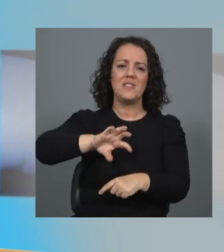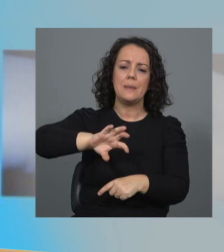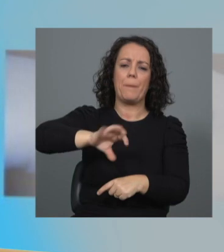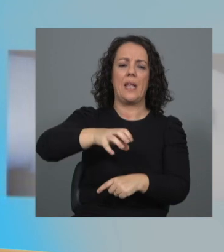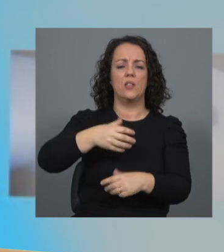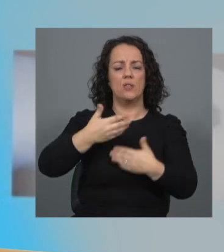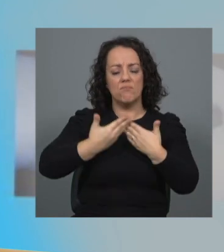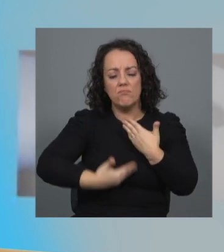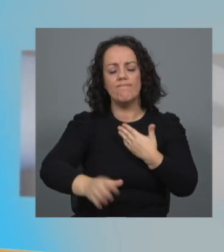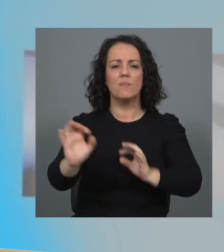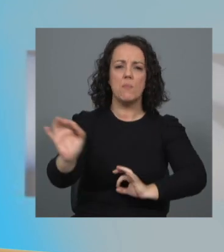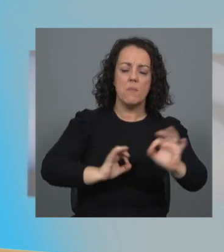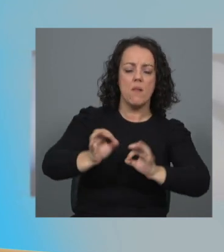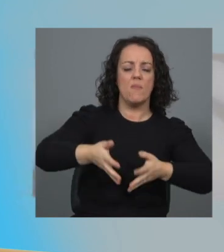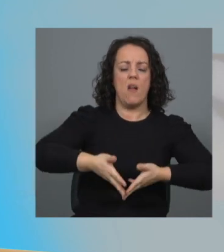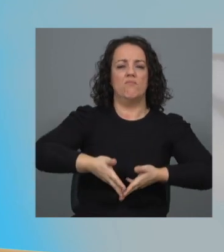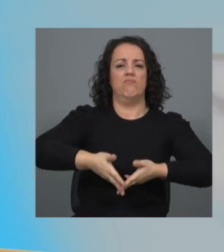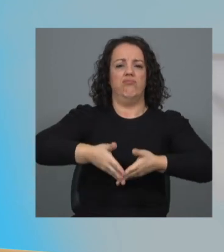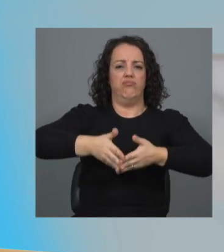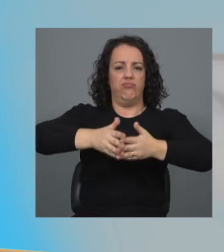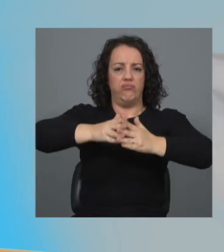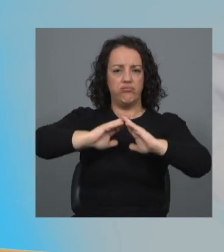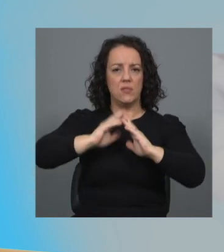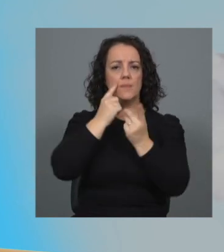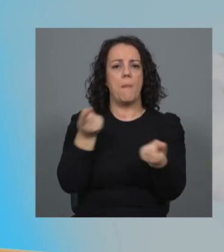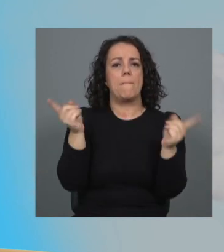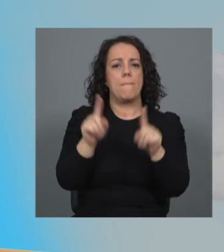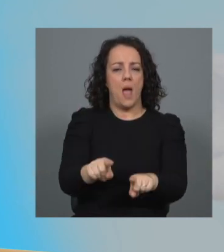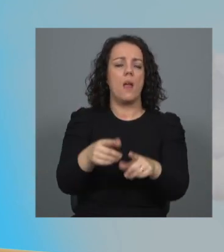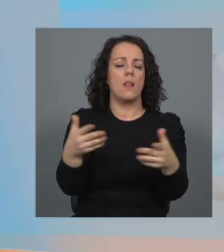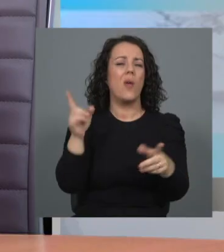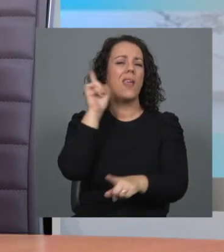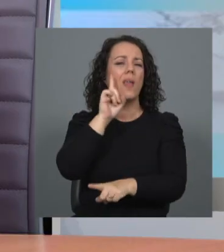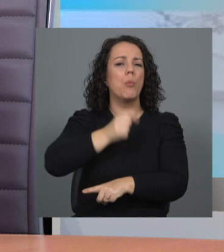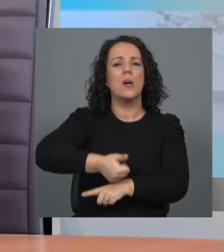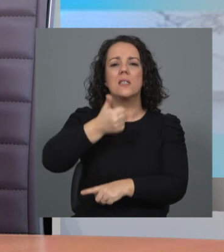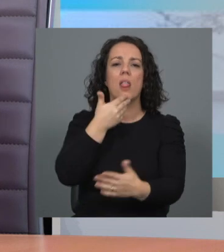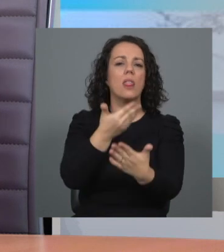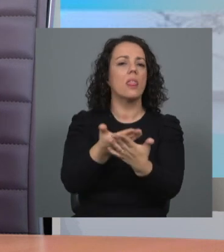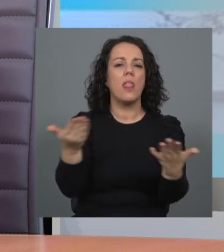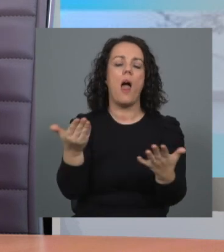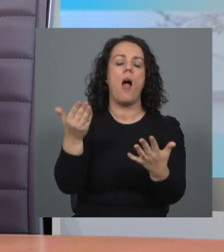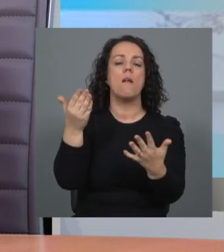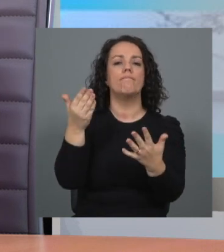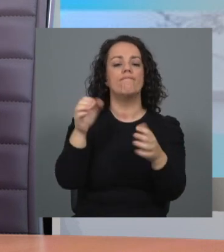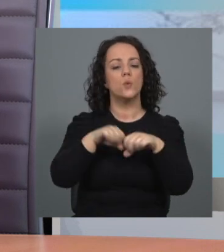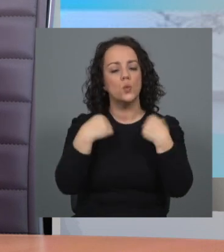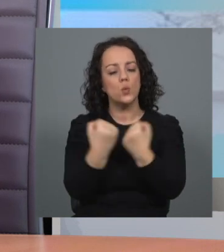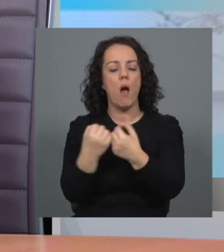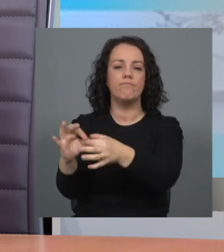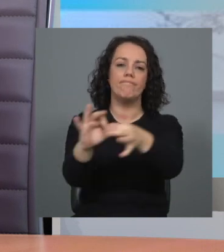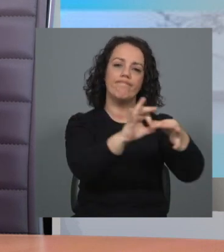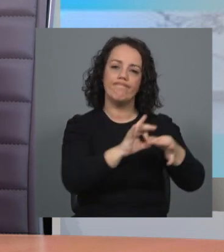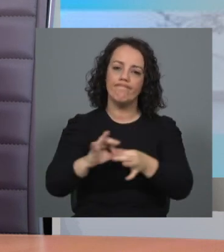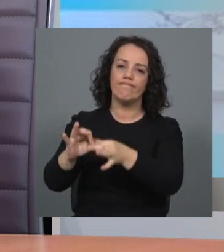e para isso a coesão social e o entendimento são mais do que nunca necessários nesta ocasião. Sim,